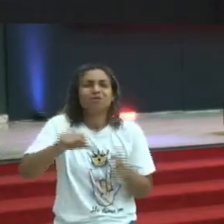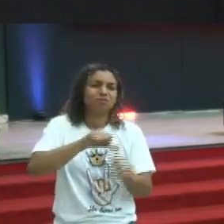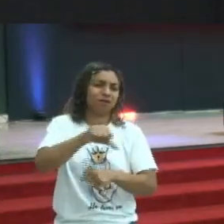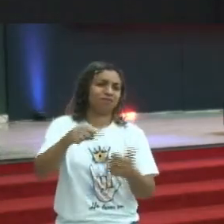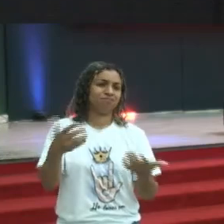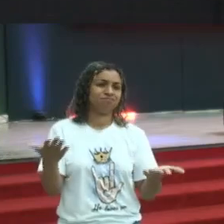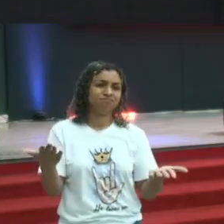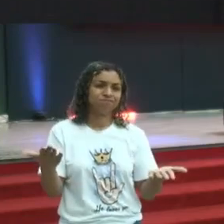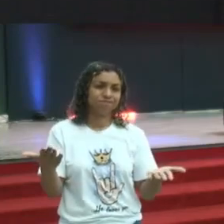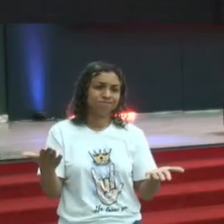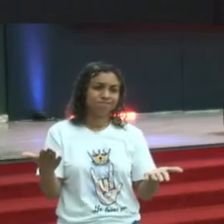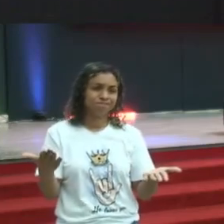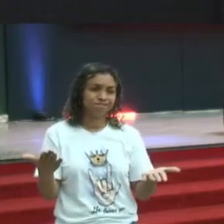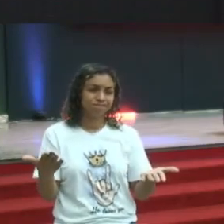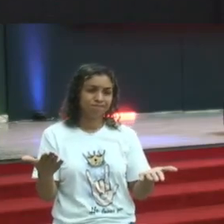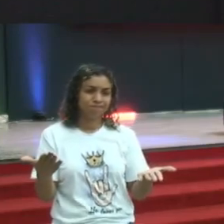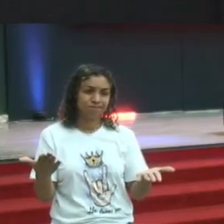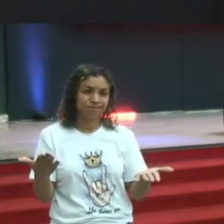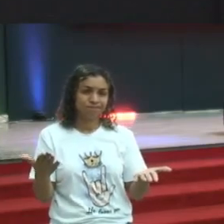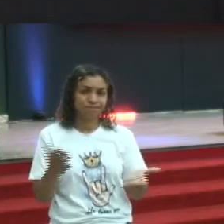mudar?